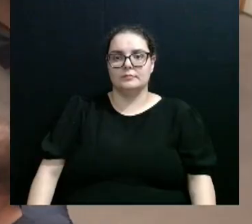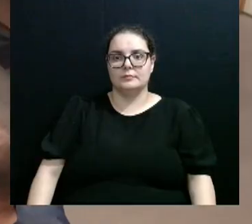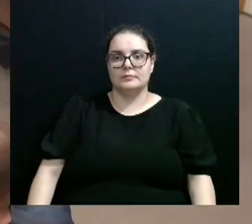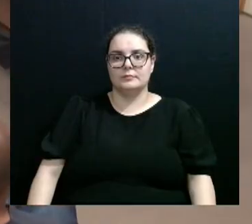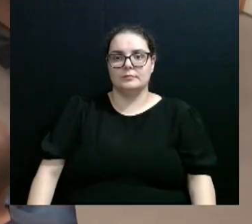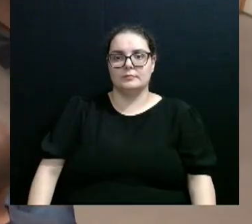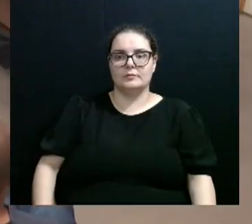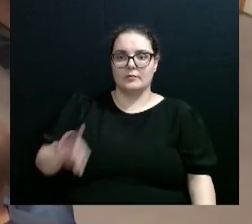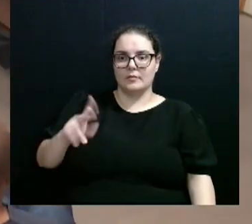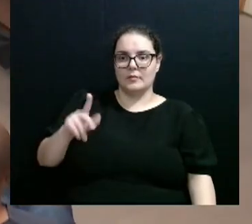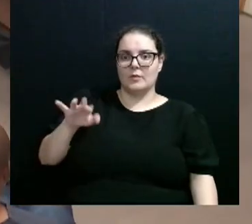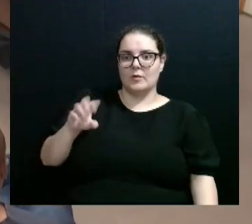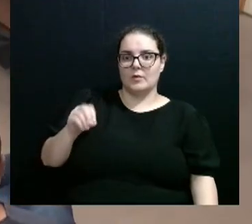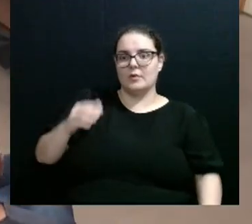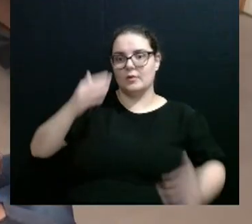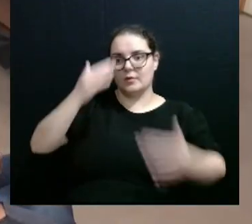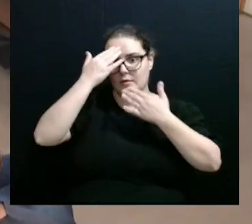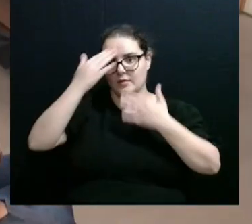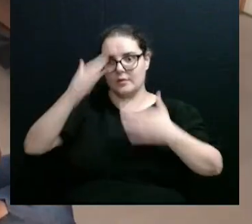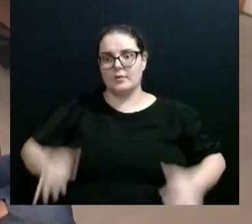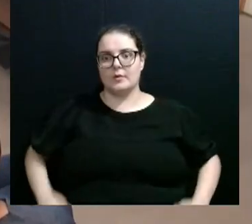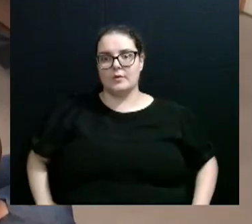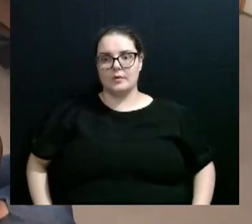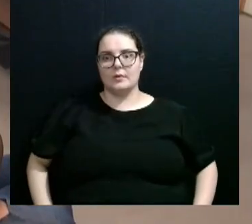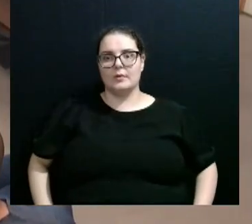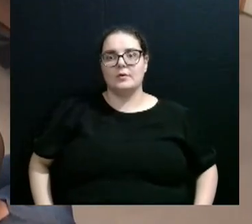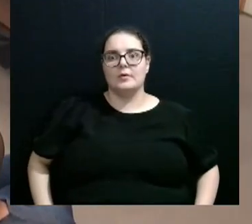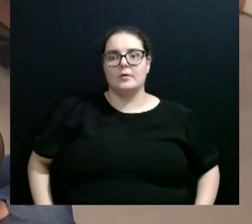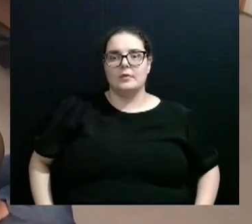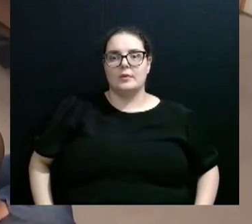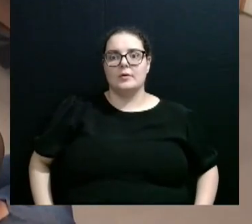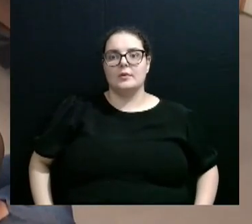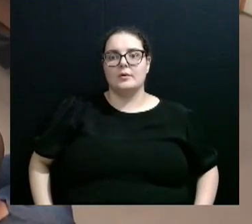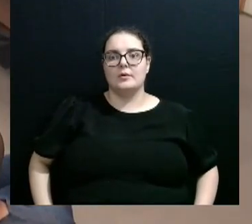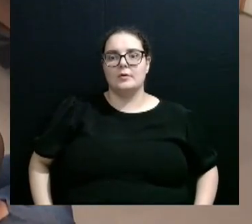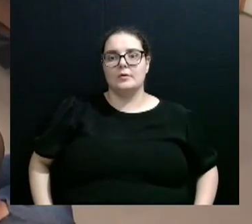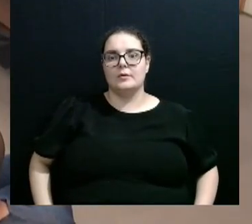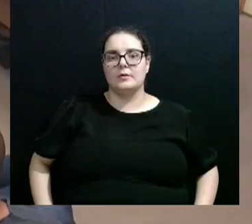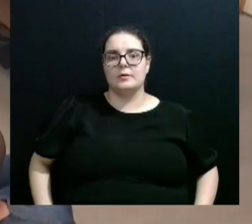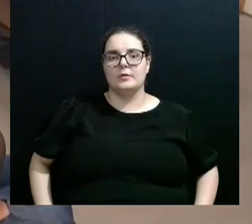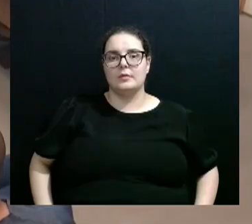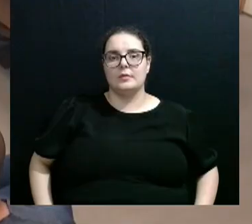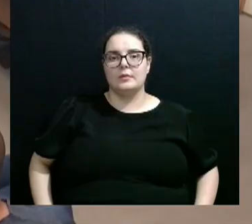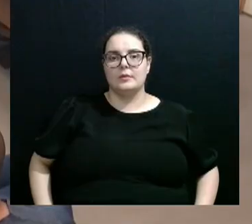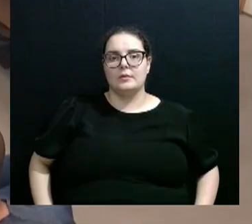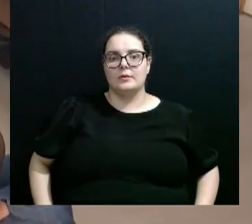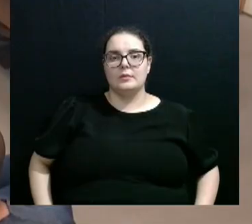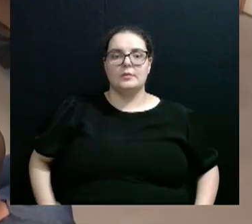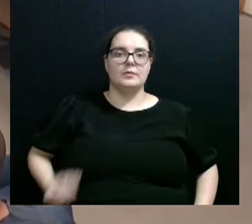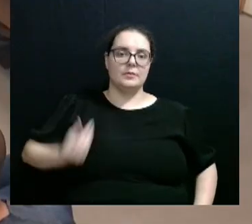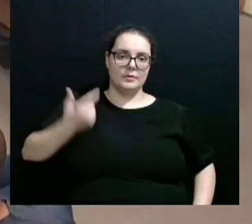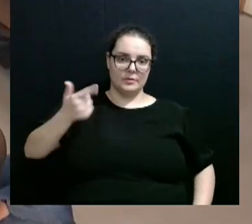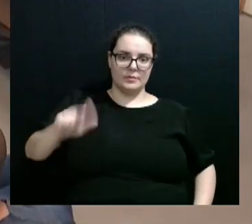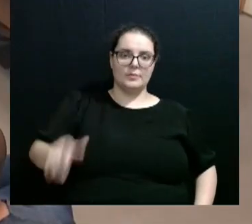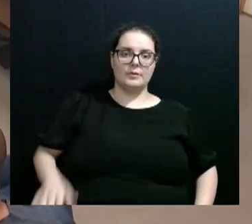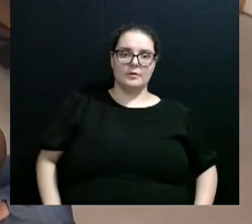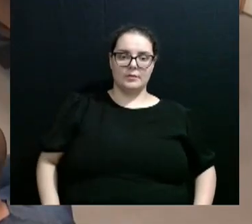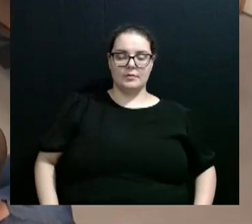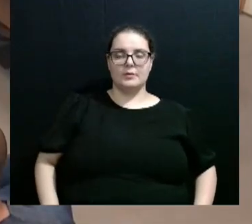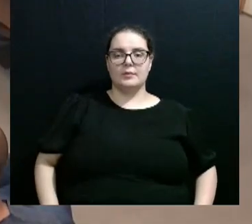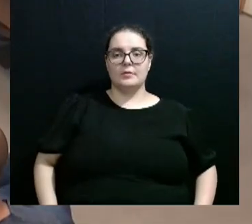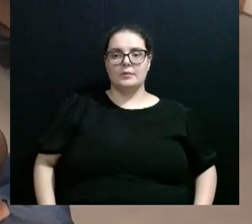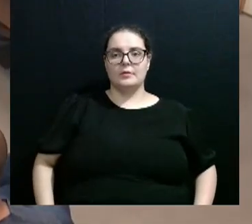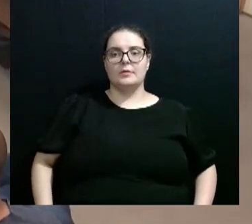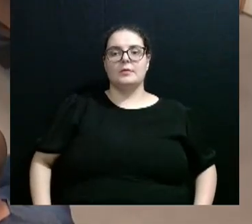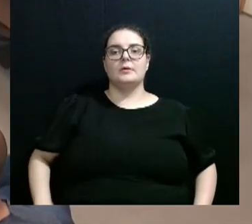vida continua. Não vou falar outra frase porque não pertence a mim, entendeu? Então a vida continua. E a Labuta também. A Labuta também. Obrigado.